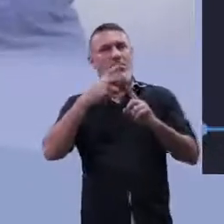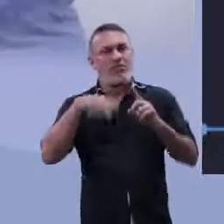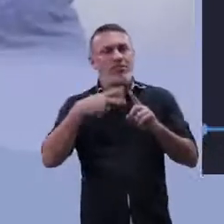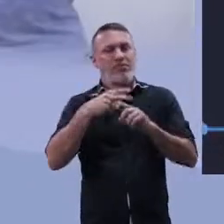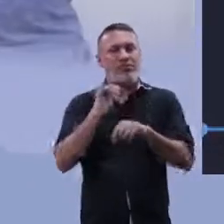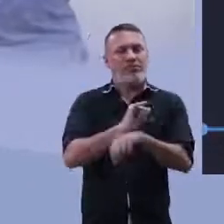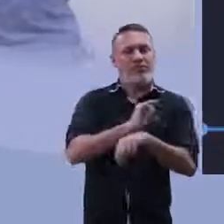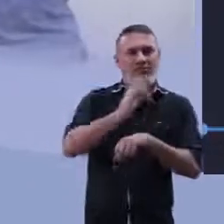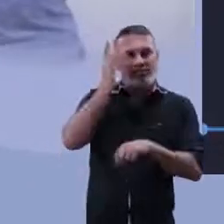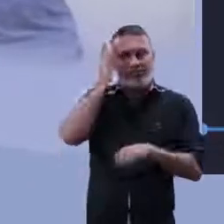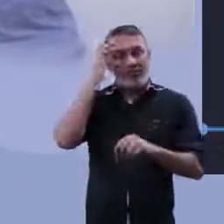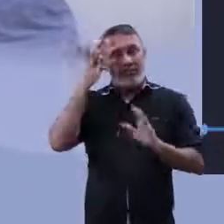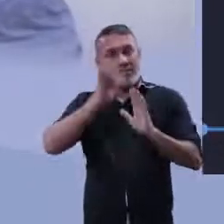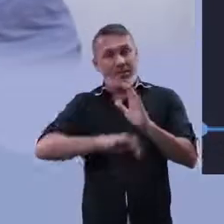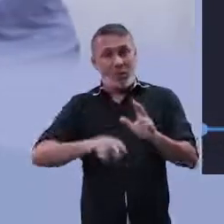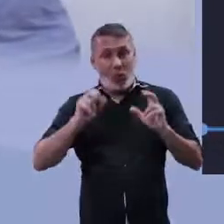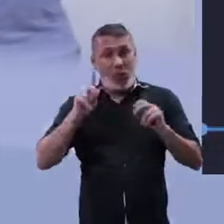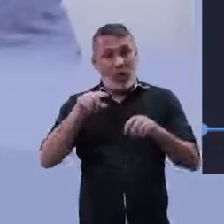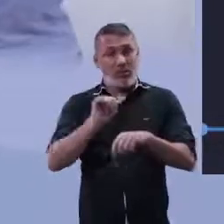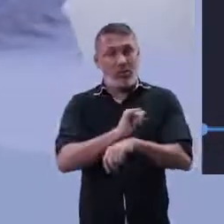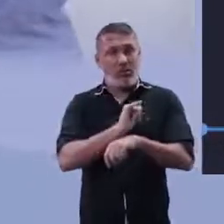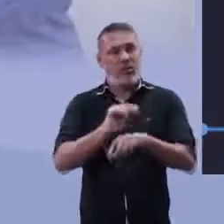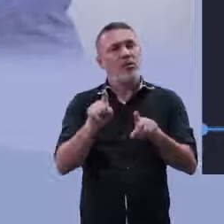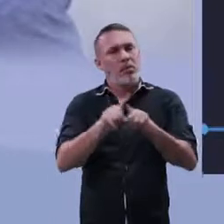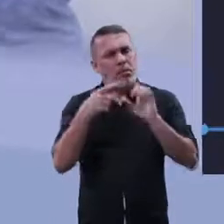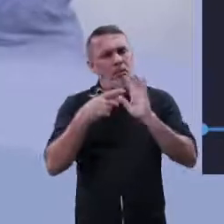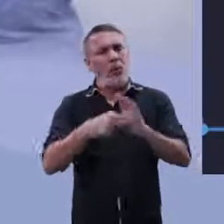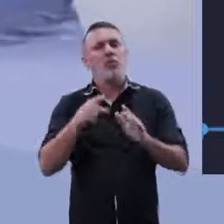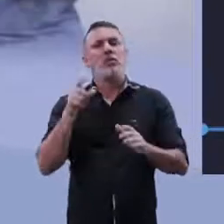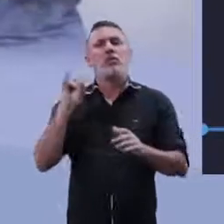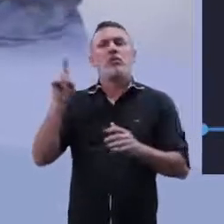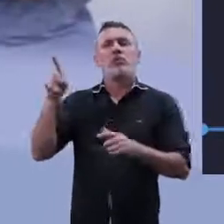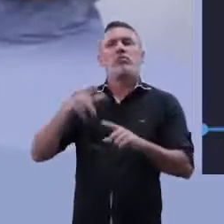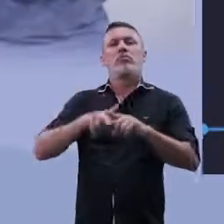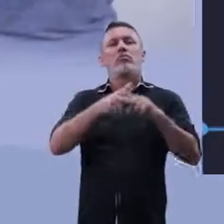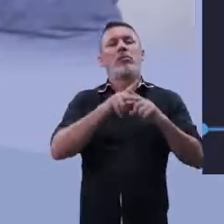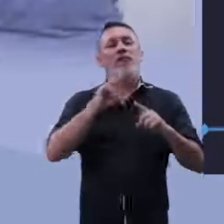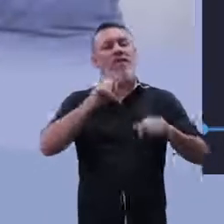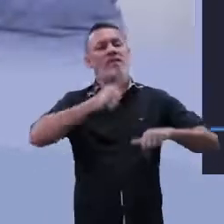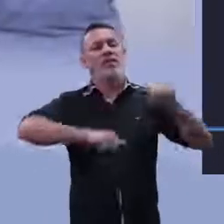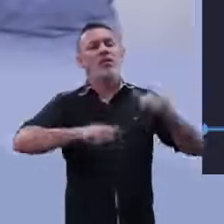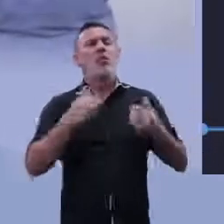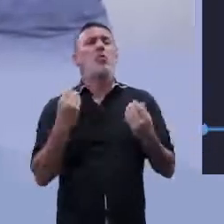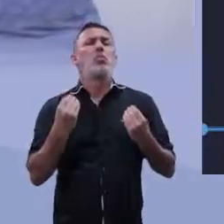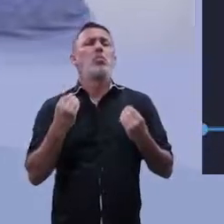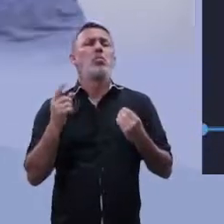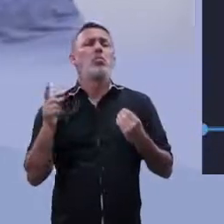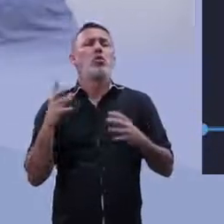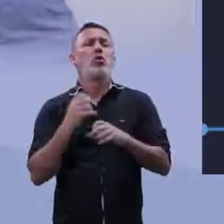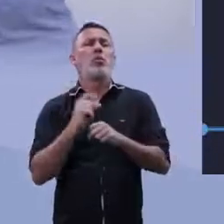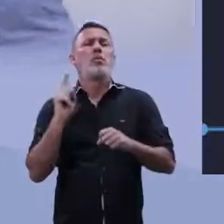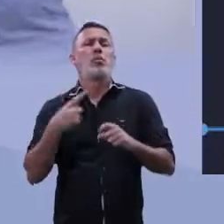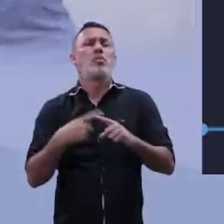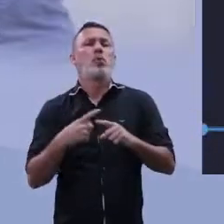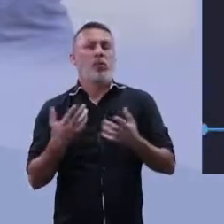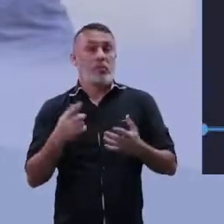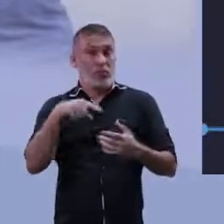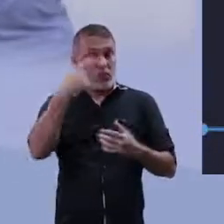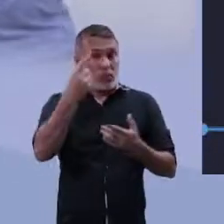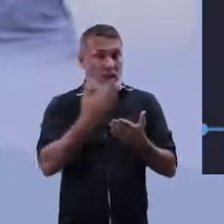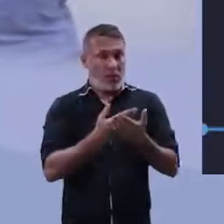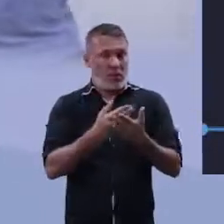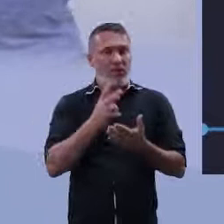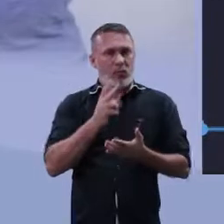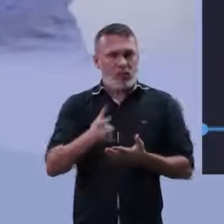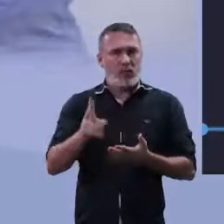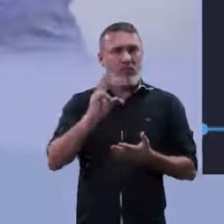começar a utilizá-la no texto. É isso, a nossa estratégia é essa, e mostrar como que ele vai avaliar por que aquela redação alcançou a nota 1000.